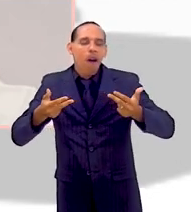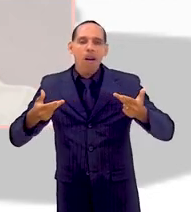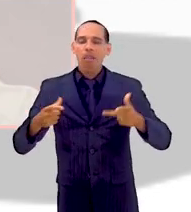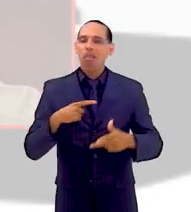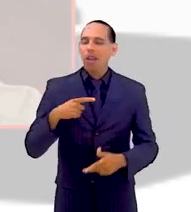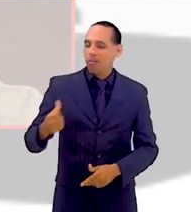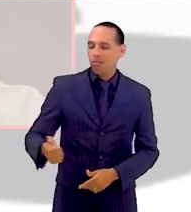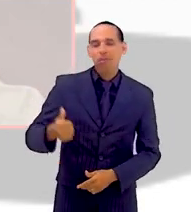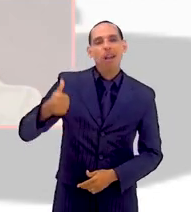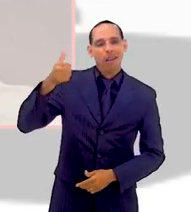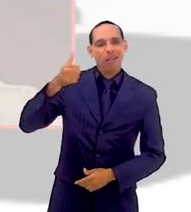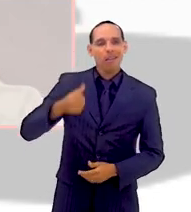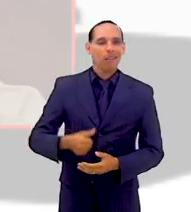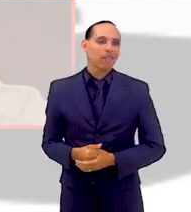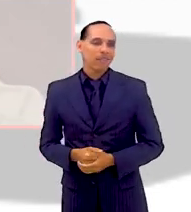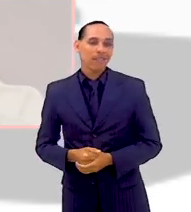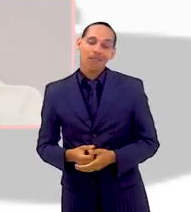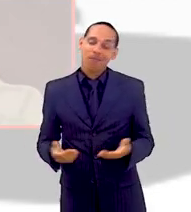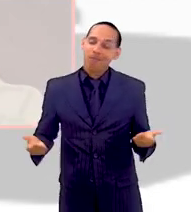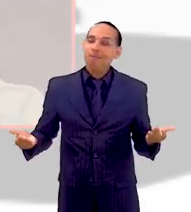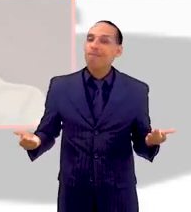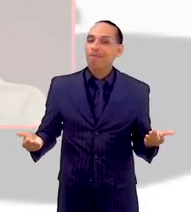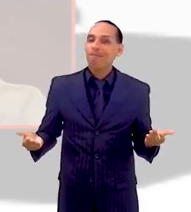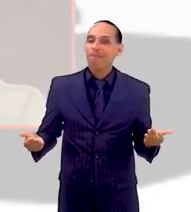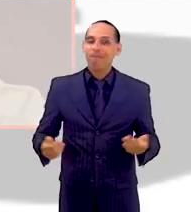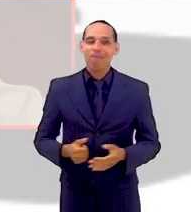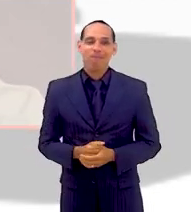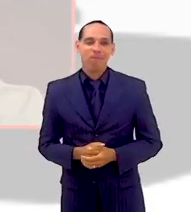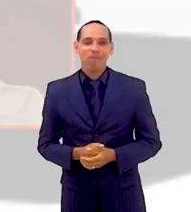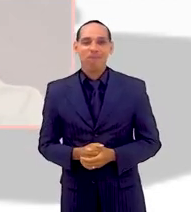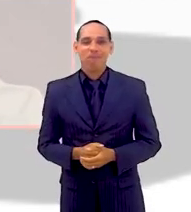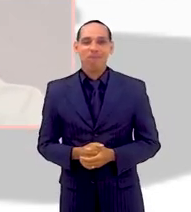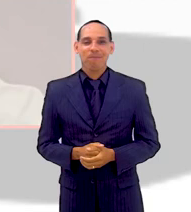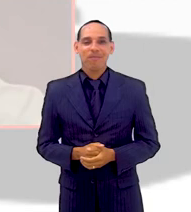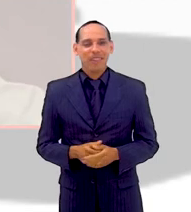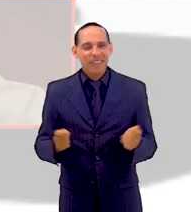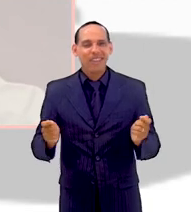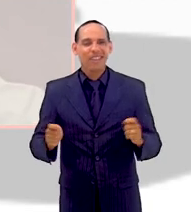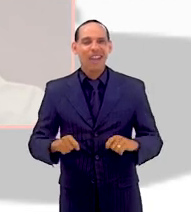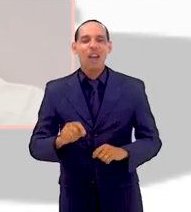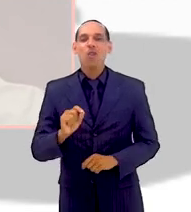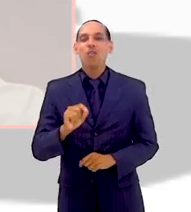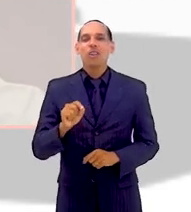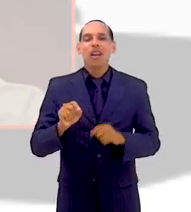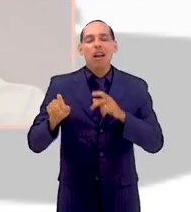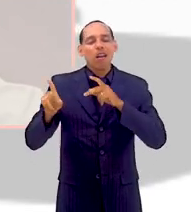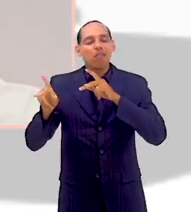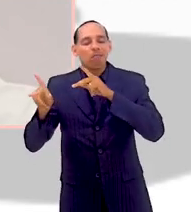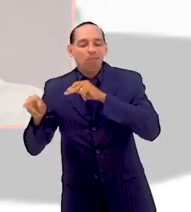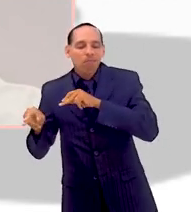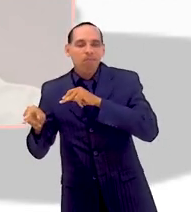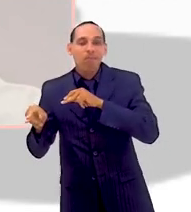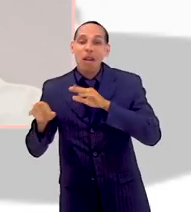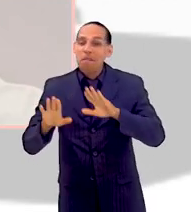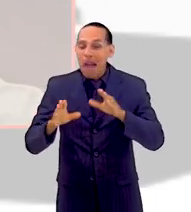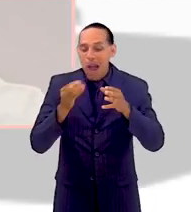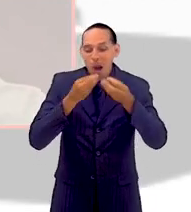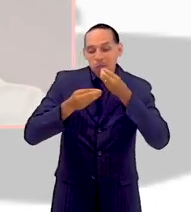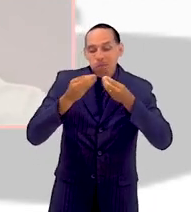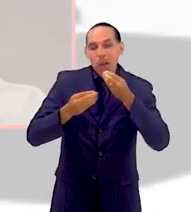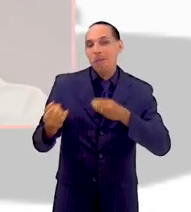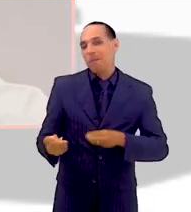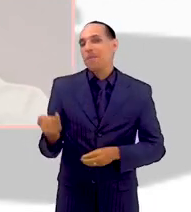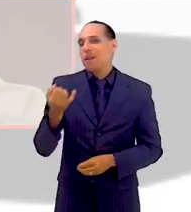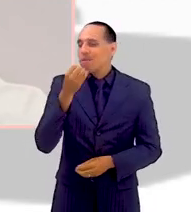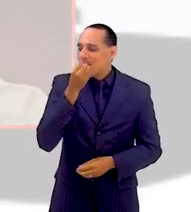de qualidade, e que resulta que binômio, né, viajar, se hospedar e também se alimentar de maneira